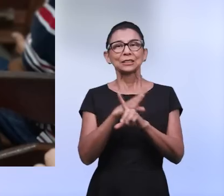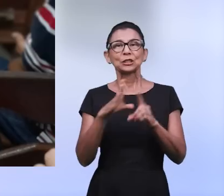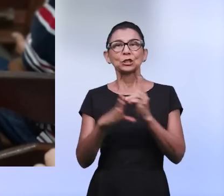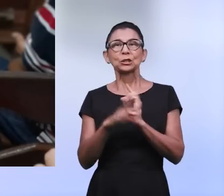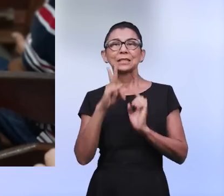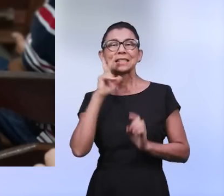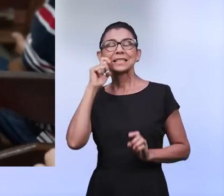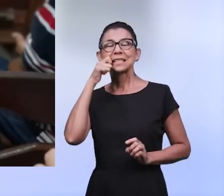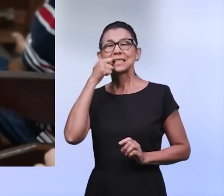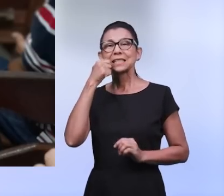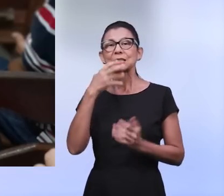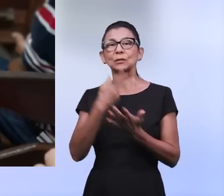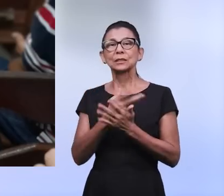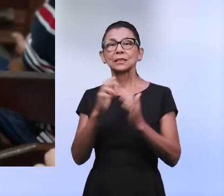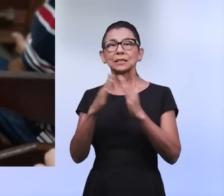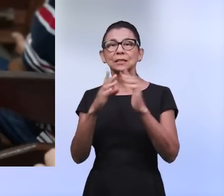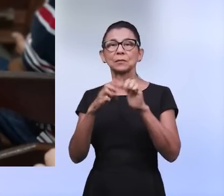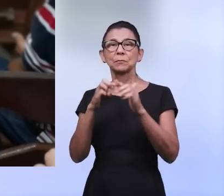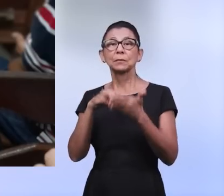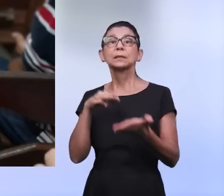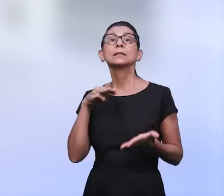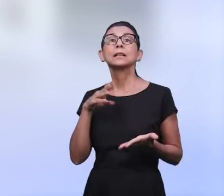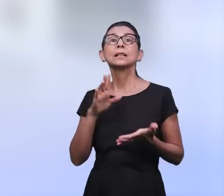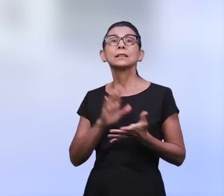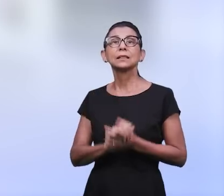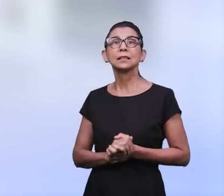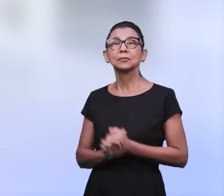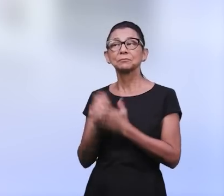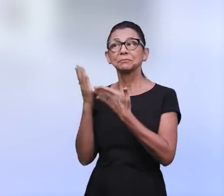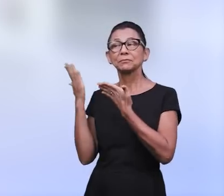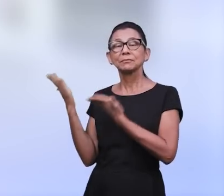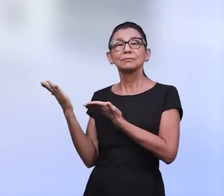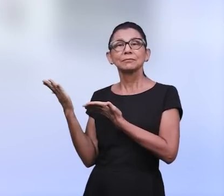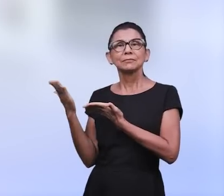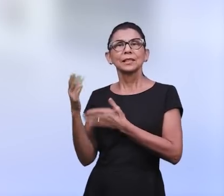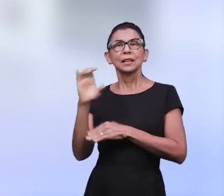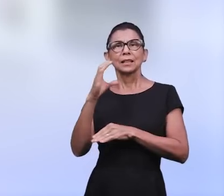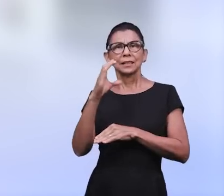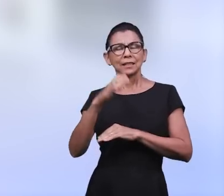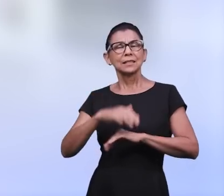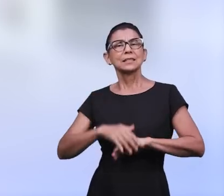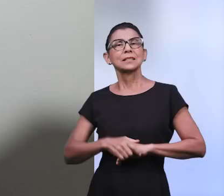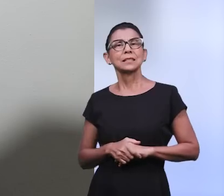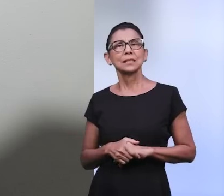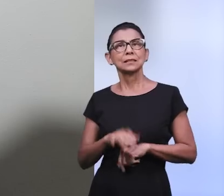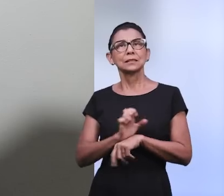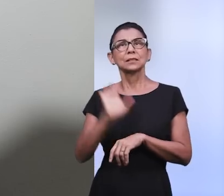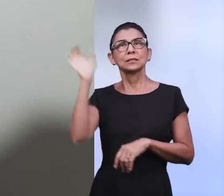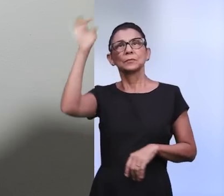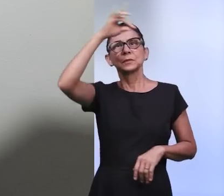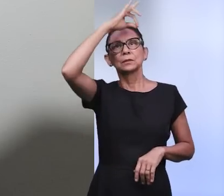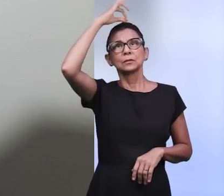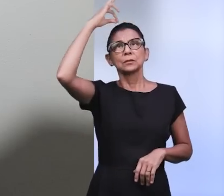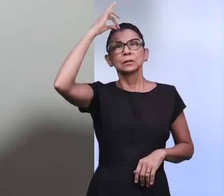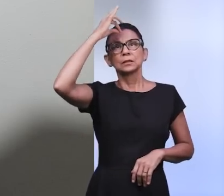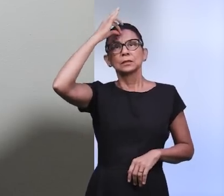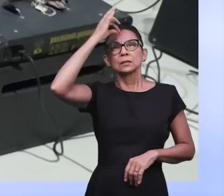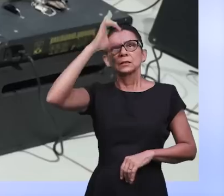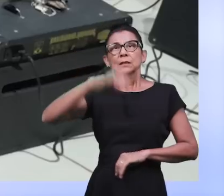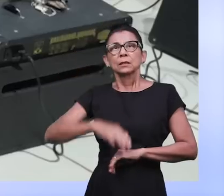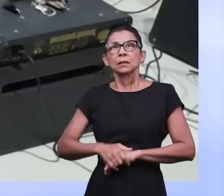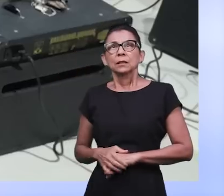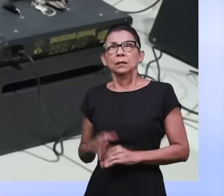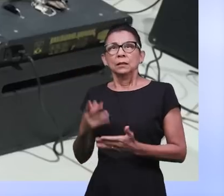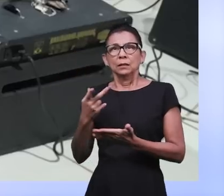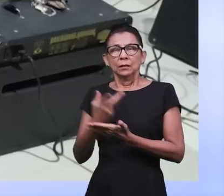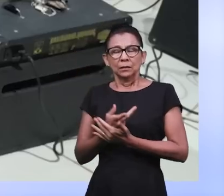foi realizado na Igreja Maranata do bairro Prolar, que fica em Cariacica Sede, aqui no estado do Espírito Santo. Neste culto, houve